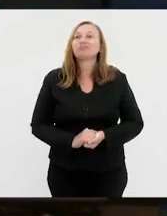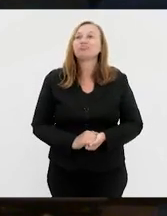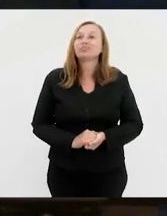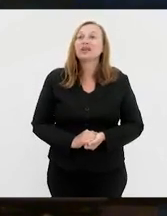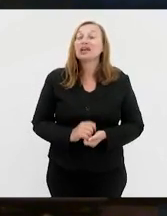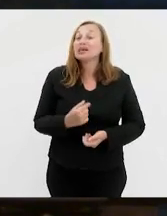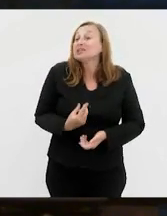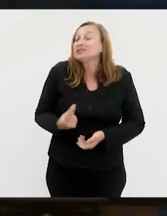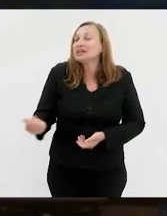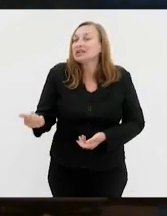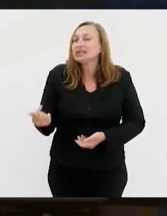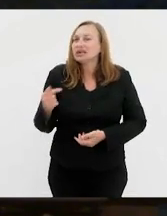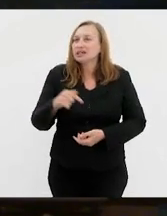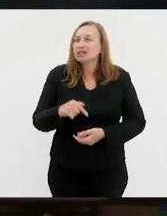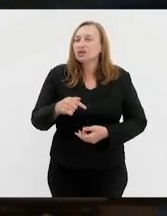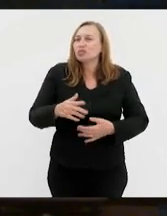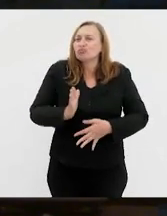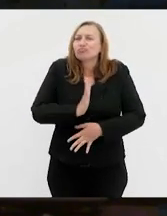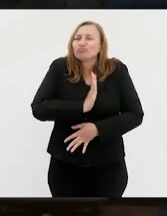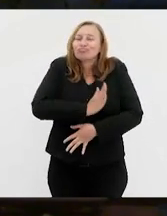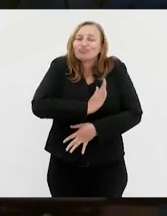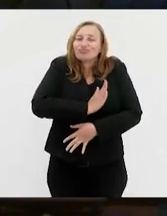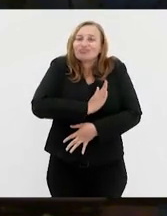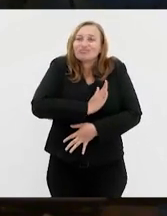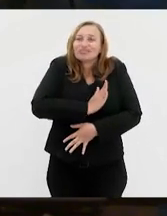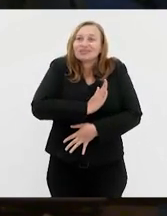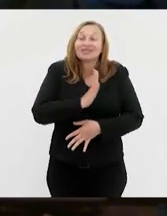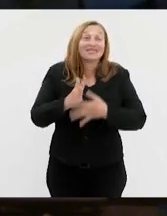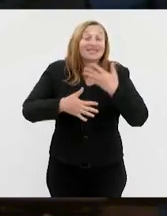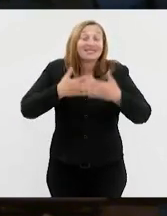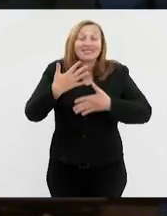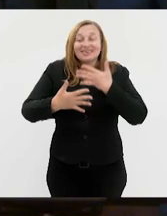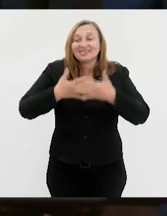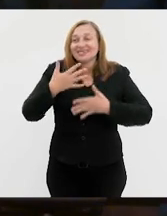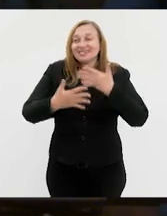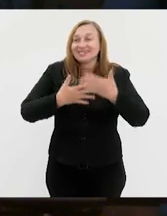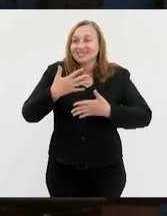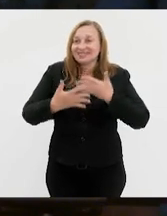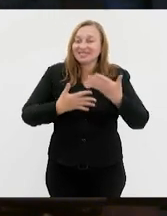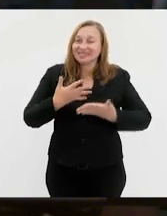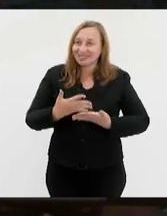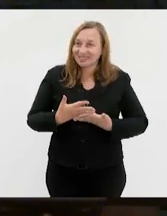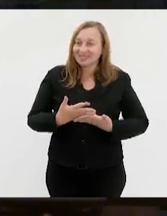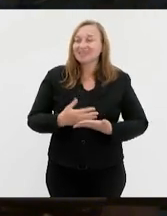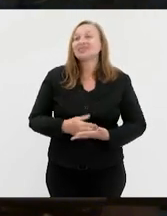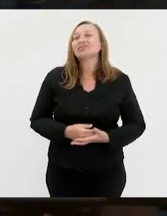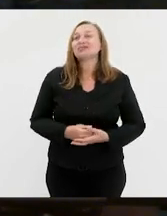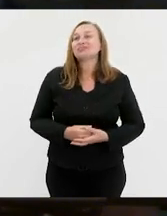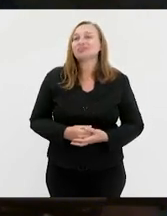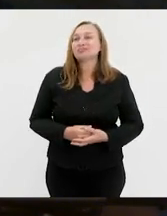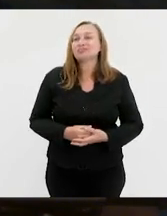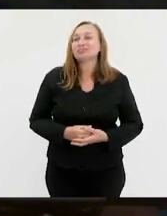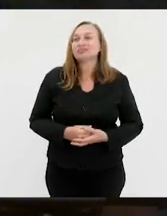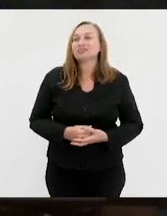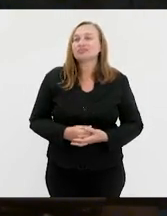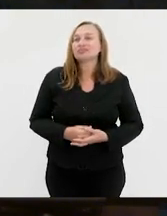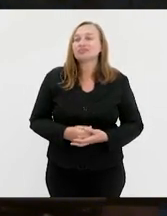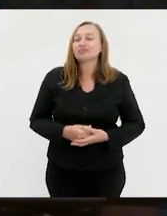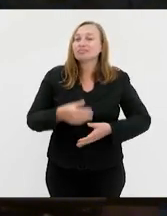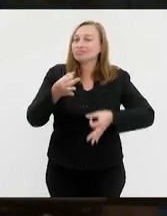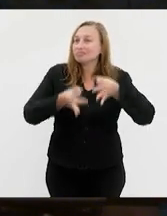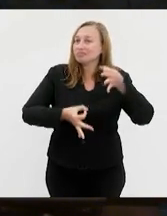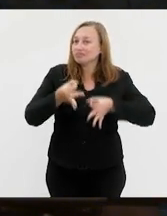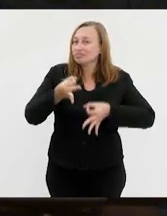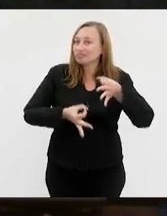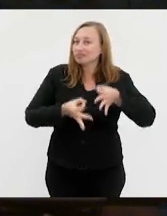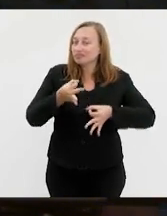daqui com o coração cheio de alegria. Aqui ficou, né, essa justa homenagem a essas